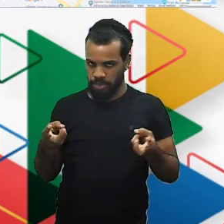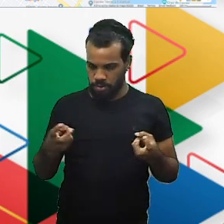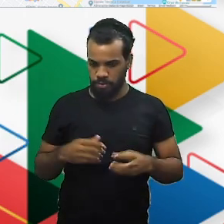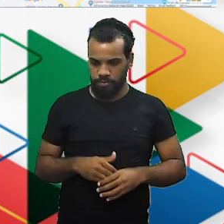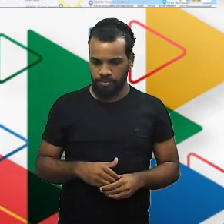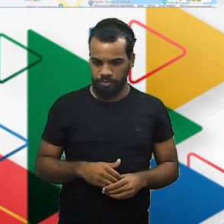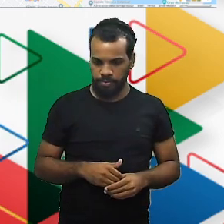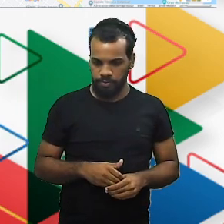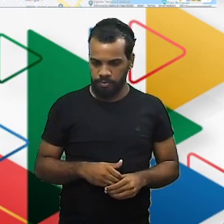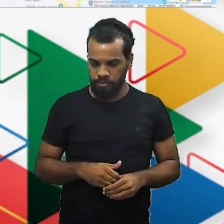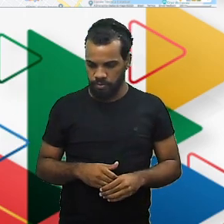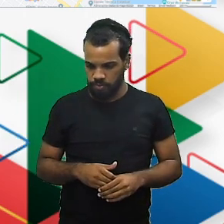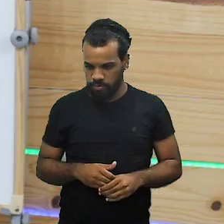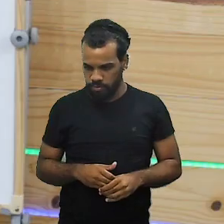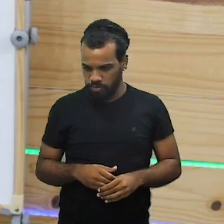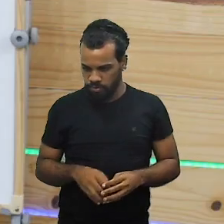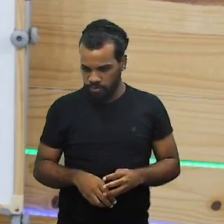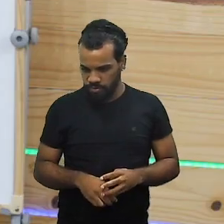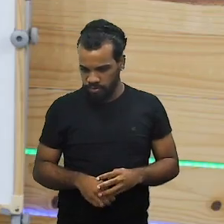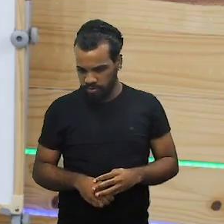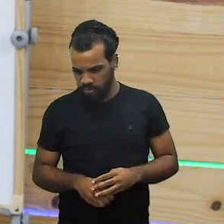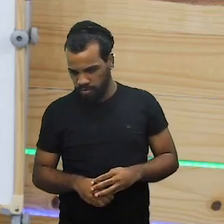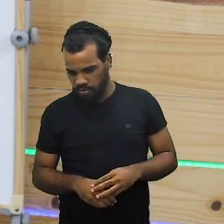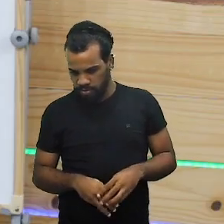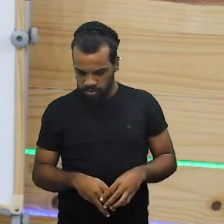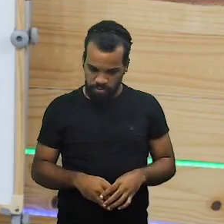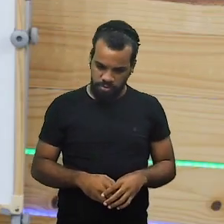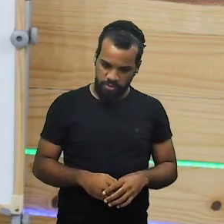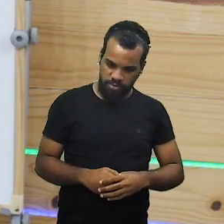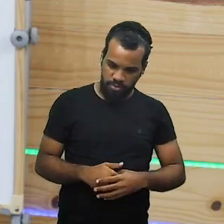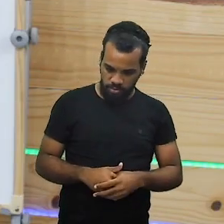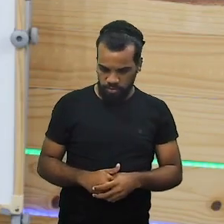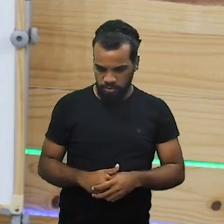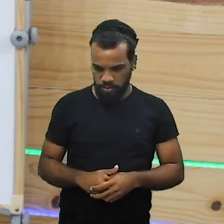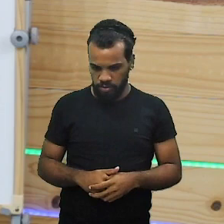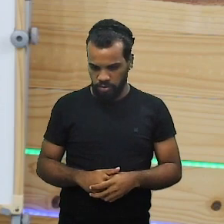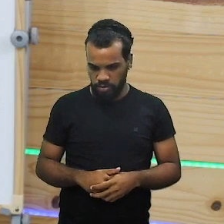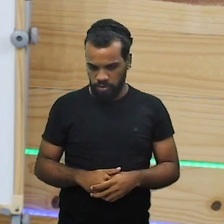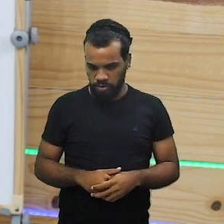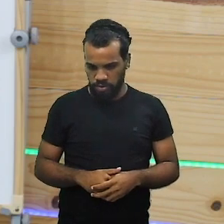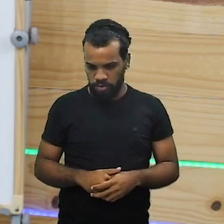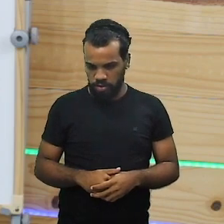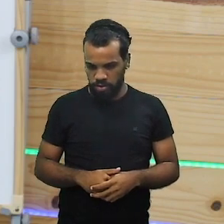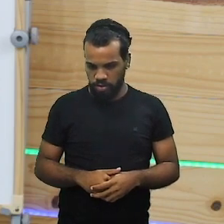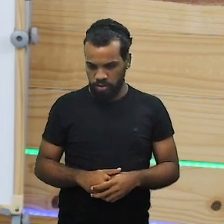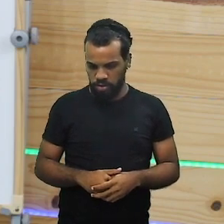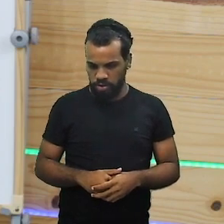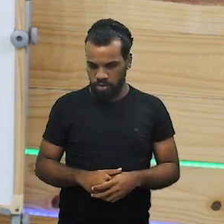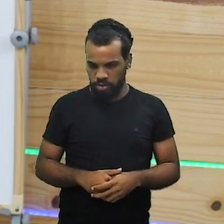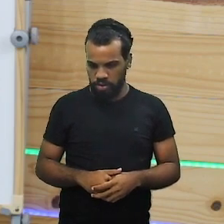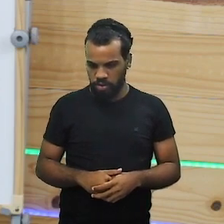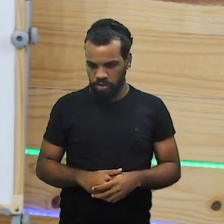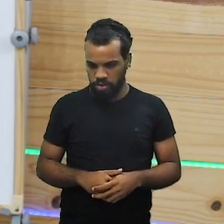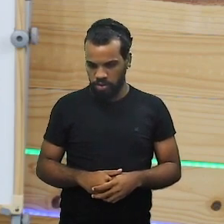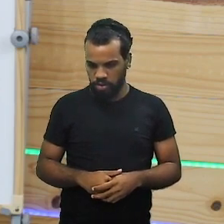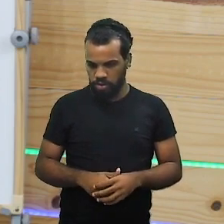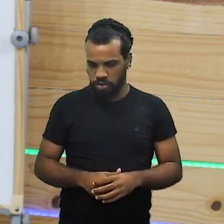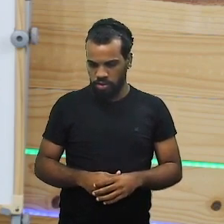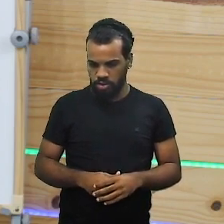ó, corta para mim aqui, por favor, Robertão. Eu já vou colocar aqui para você. A questão disse que